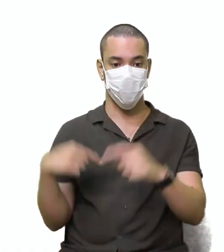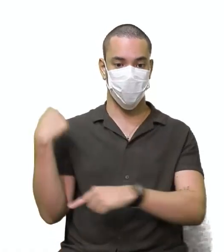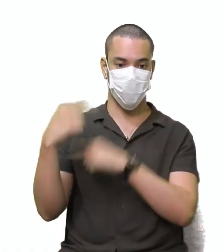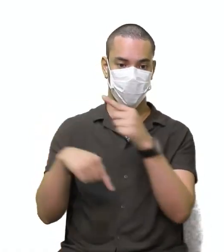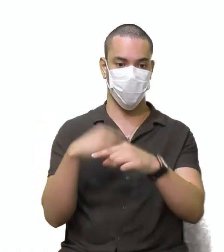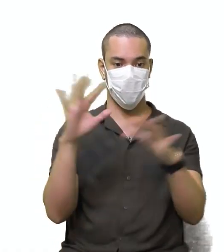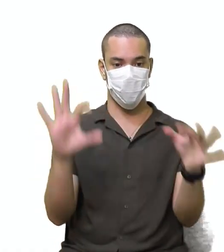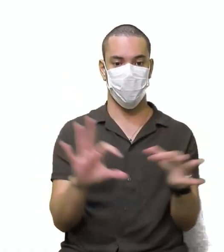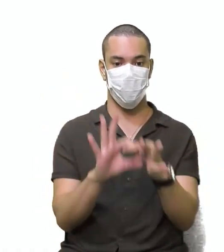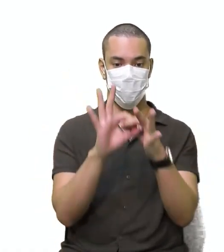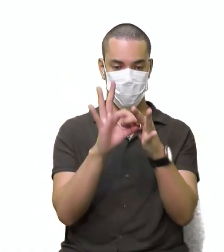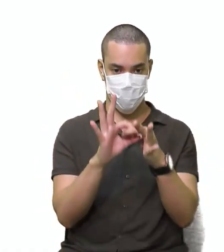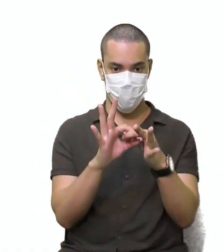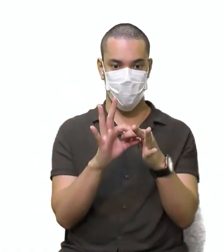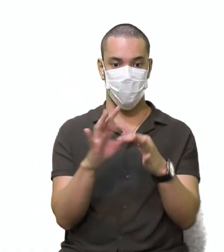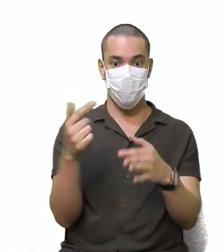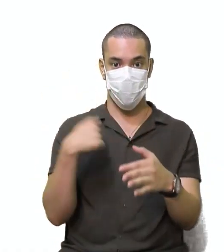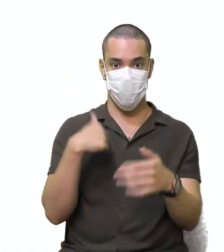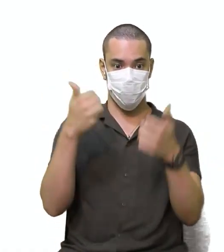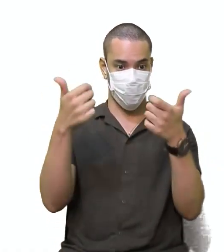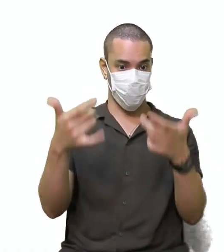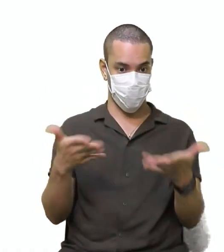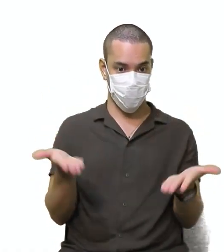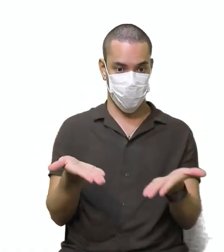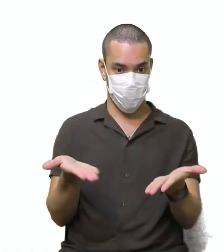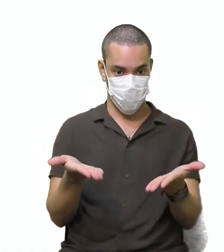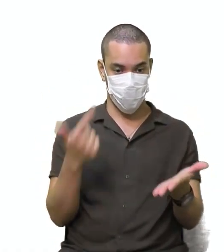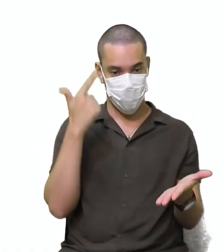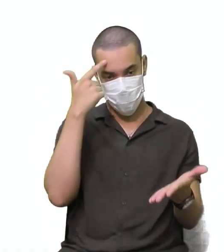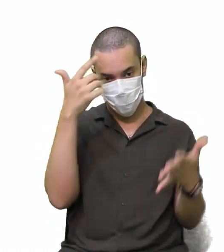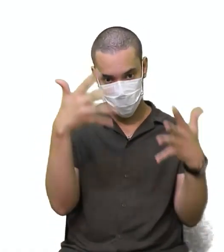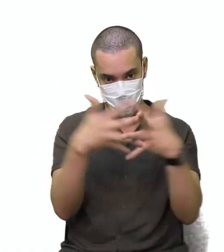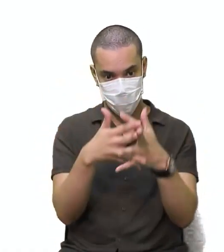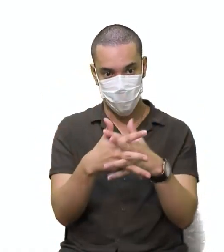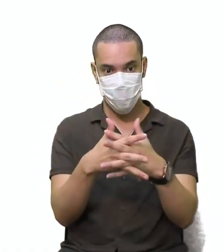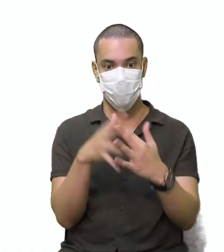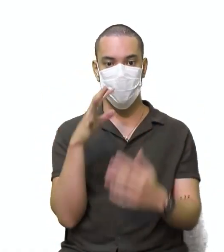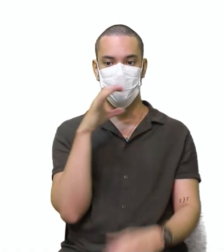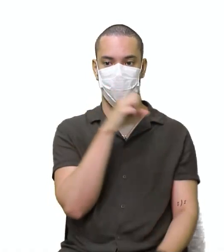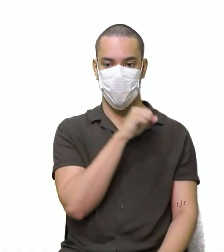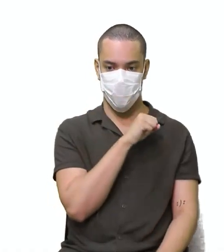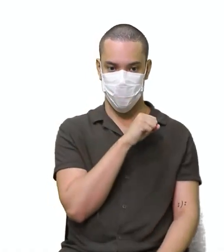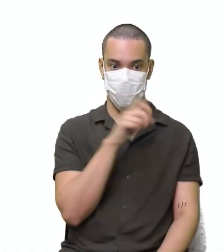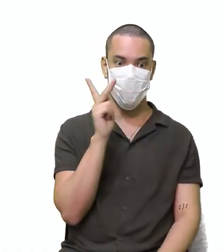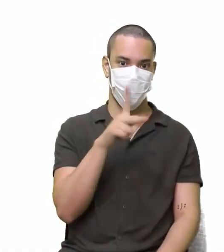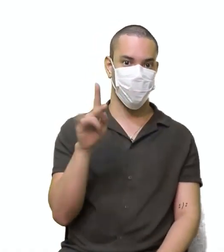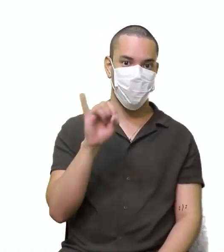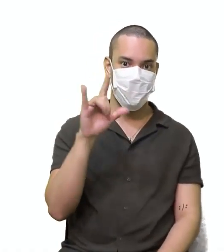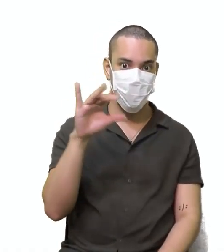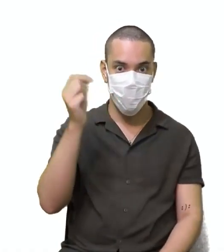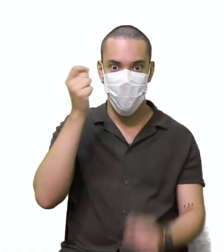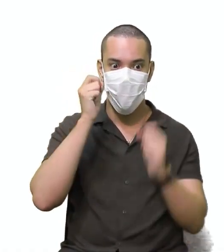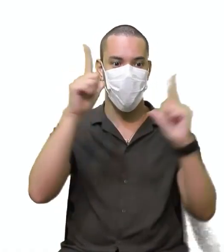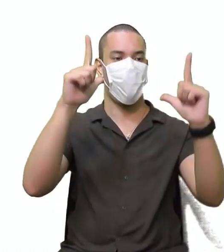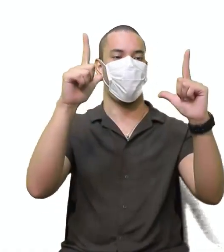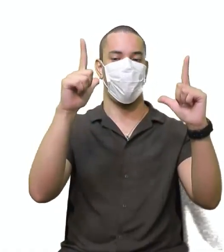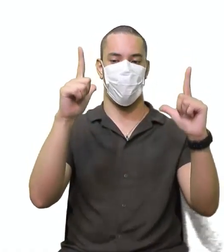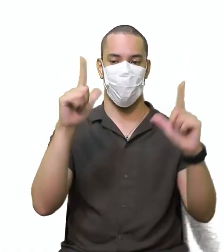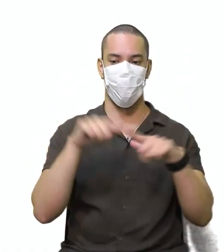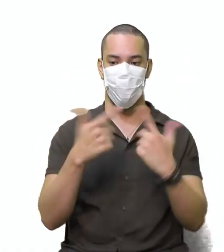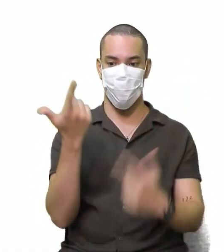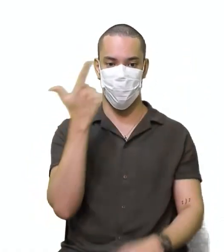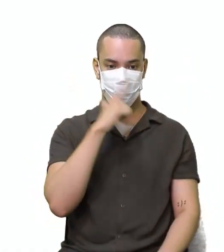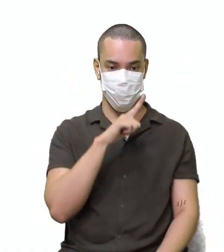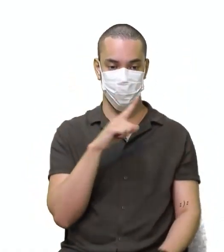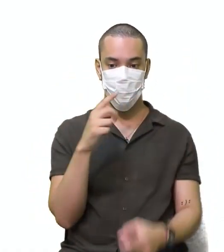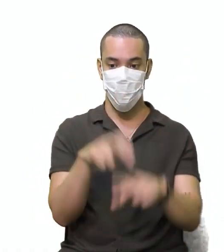ligada ao sexo, que é essa que a professora aqui estava confundindo, né? Se não fosse o prof. Silvio ali para ali, se liga, mulher! Tá? Então, a gente